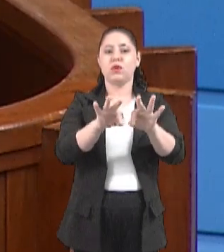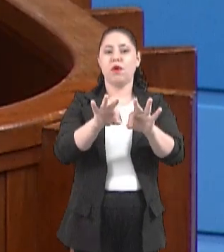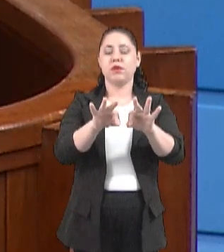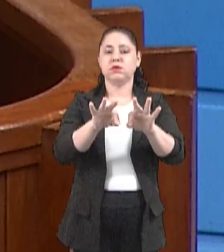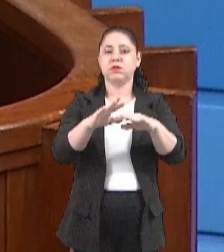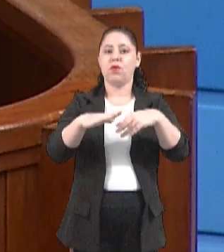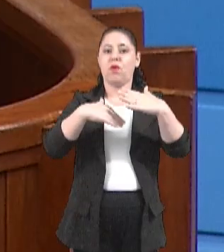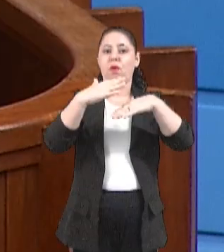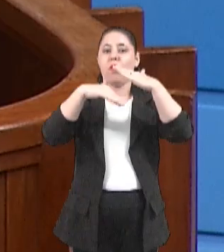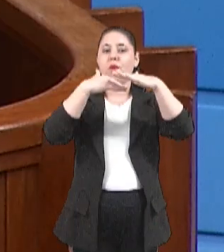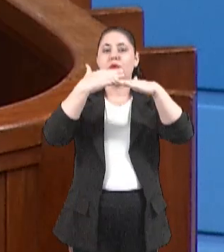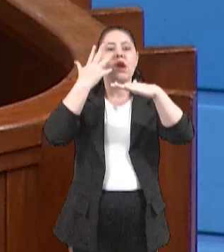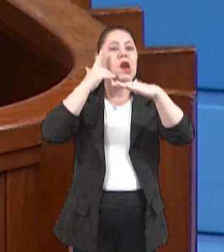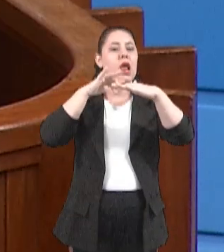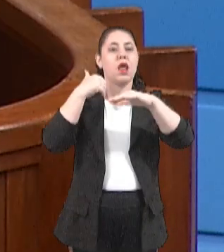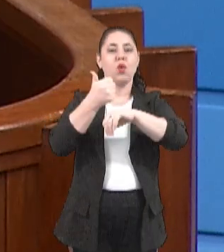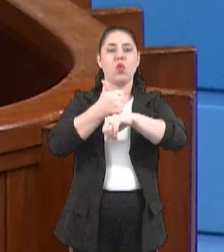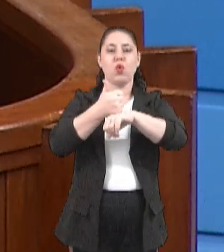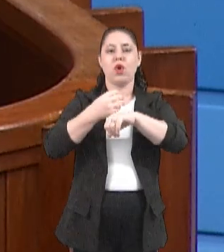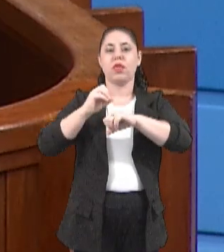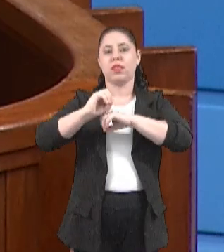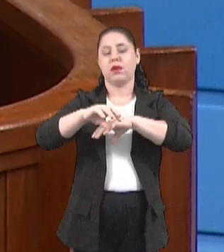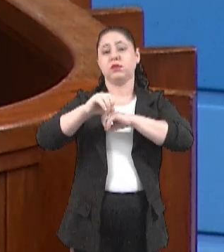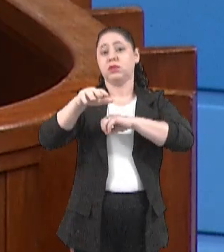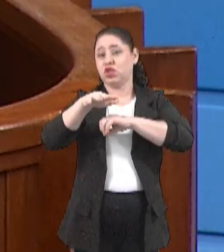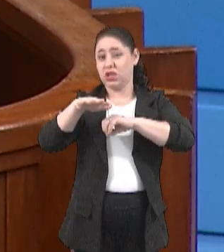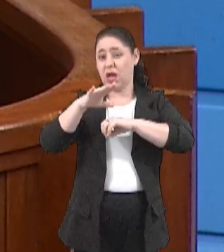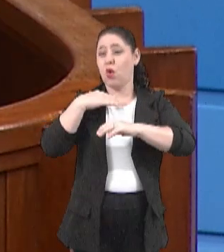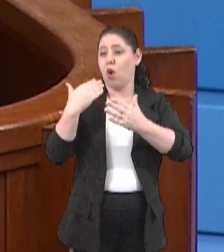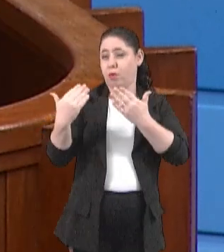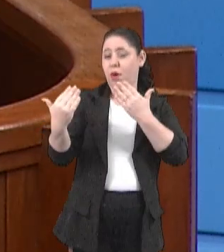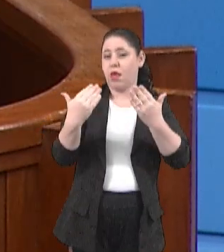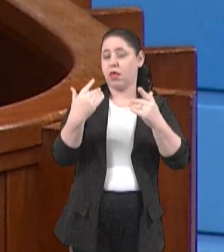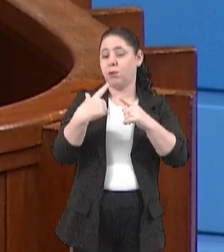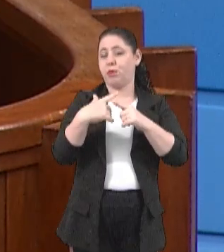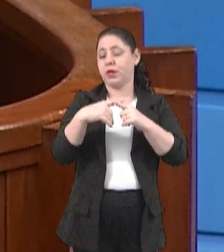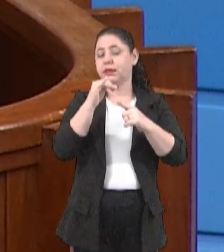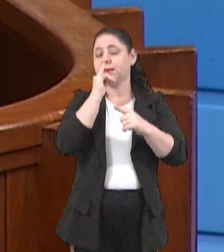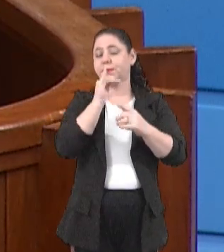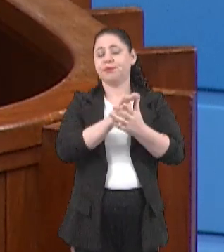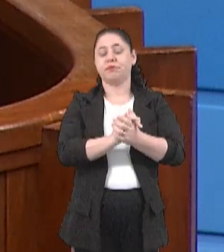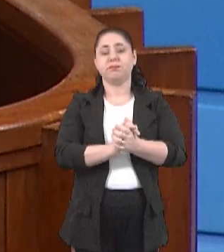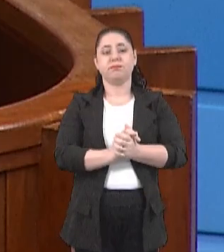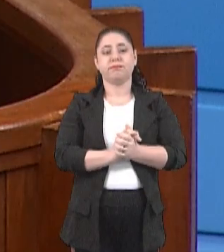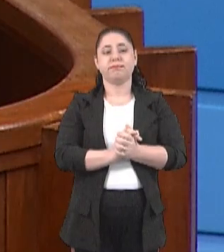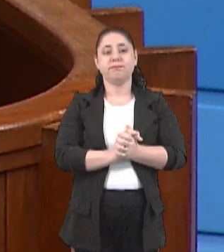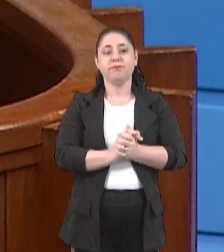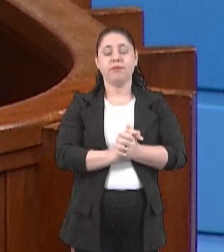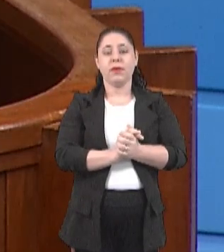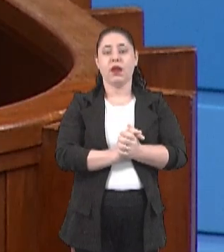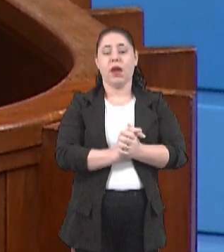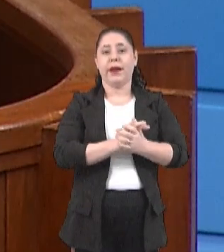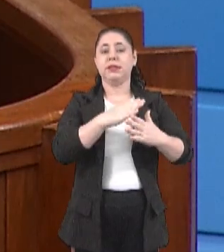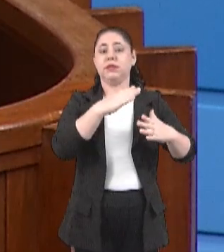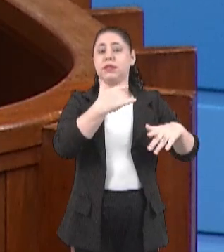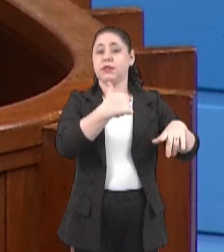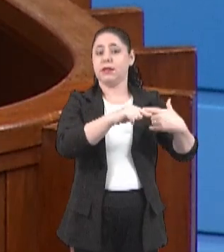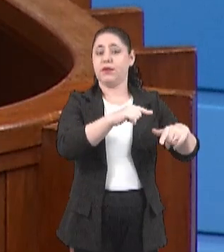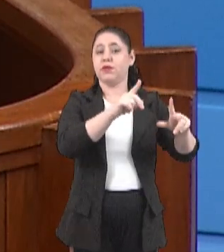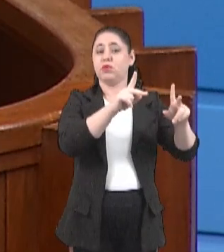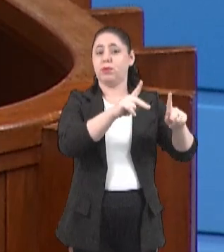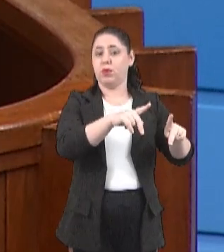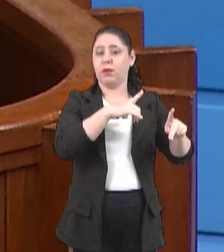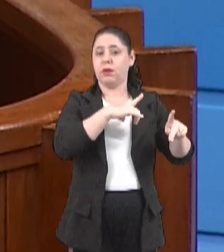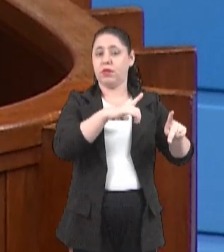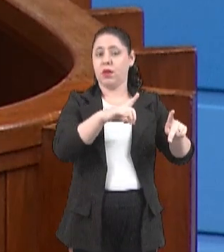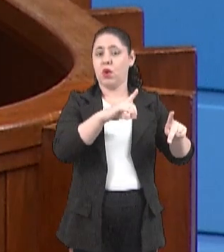crescimento e desenvolvimento das crianças e da qualidade da educação de modo geral. Porque no serviço público, a gente